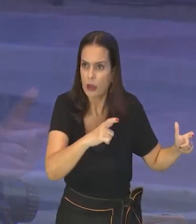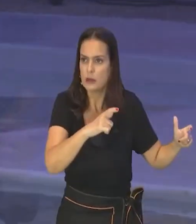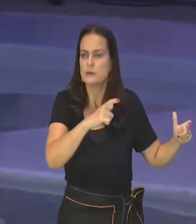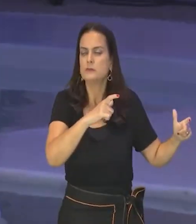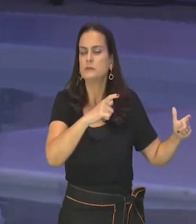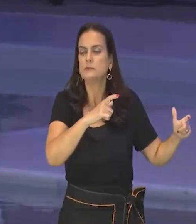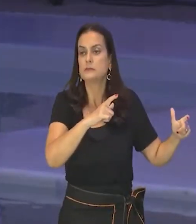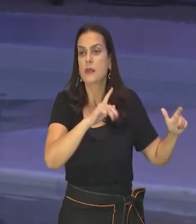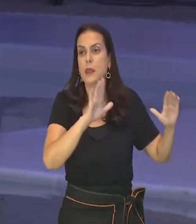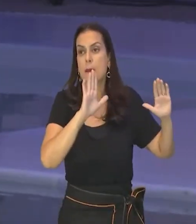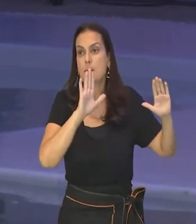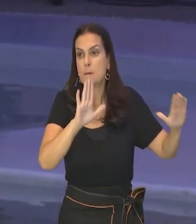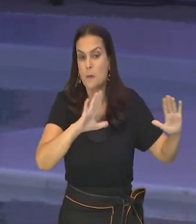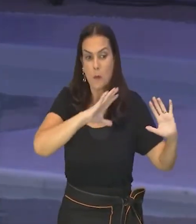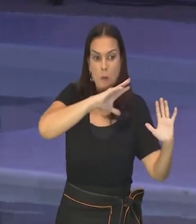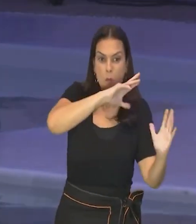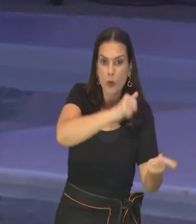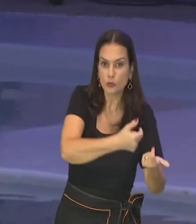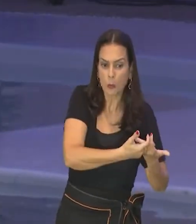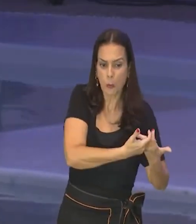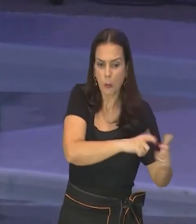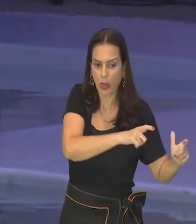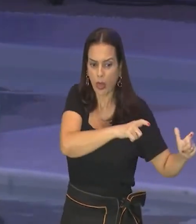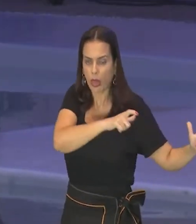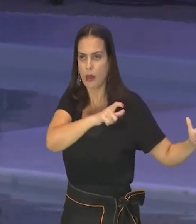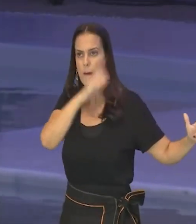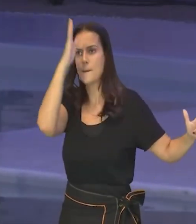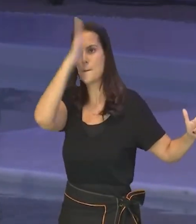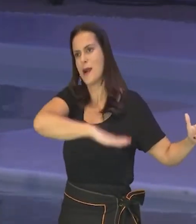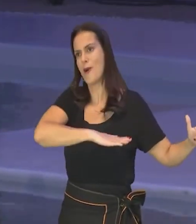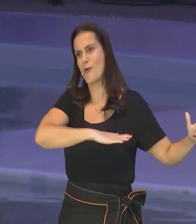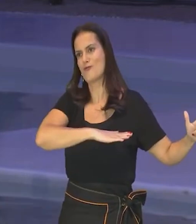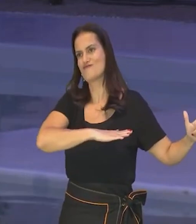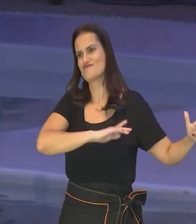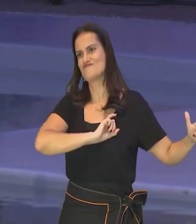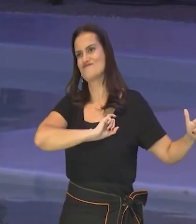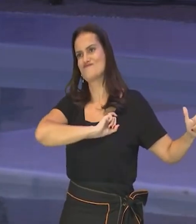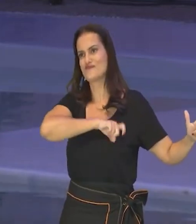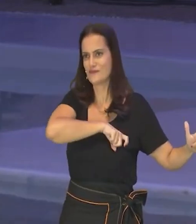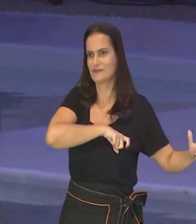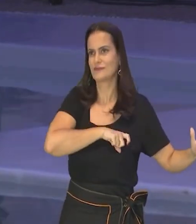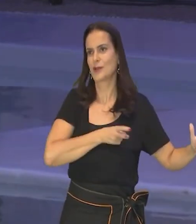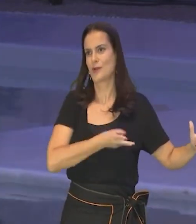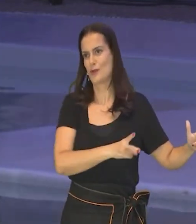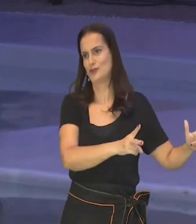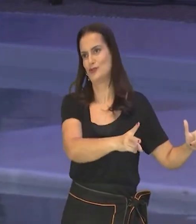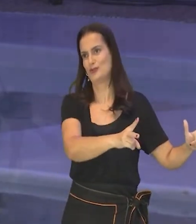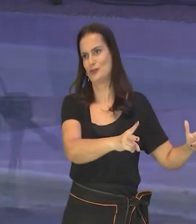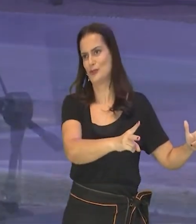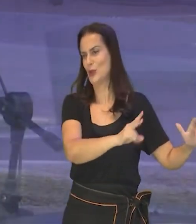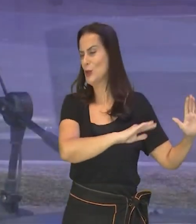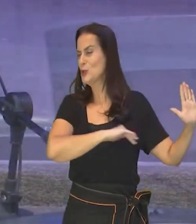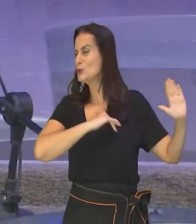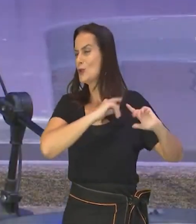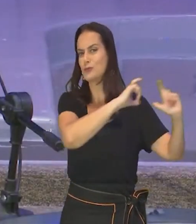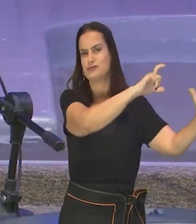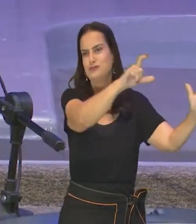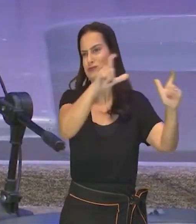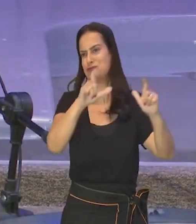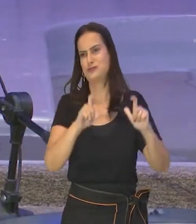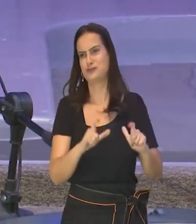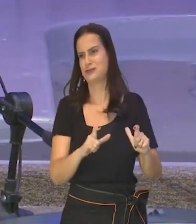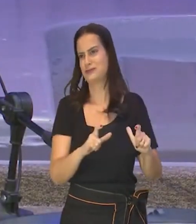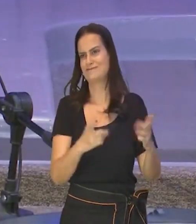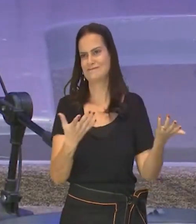cresce, o mundo cresce com a maldade alarmante nos quatro cantos da terra,